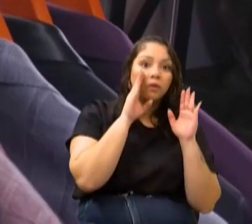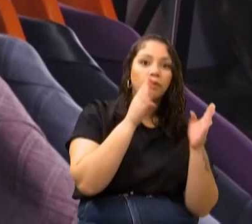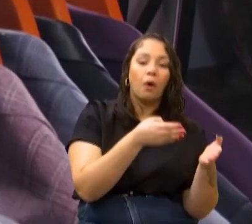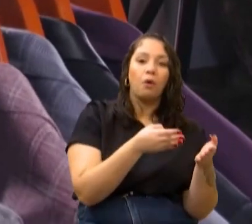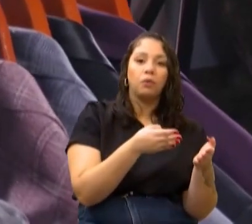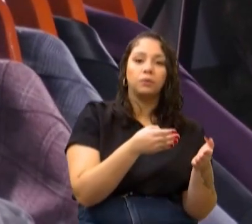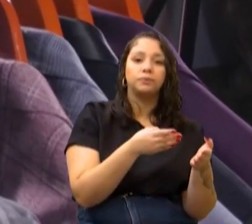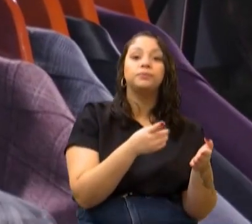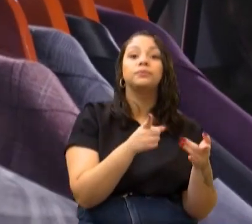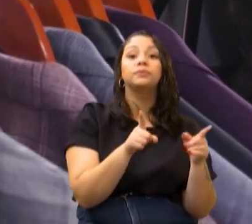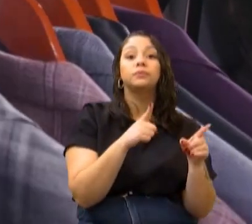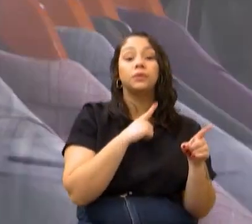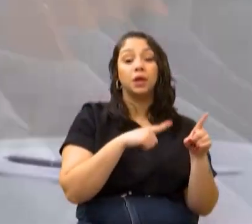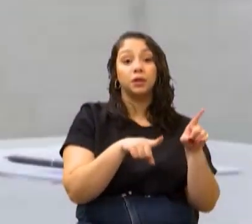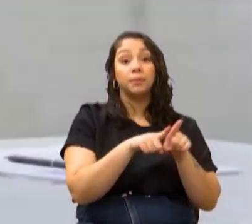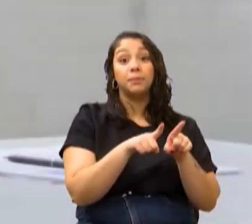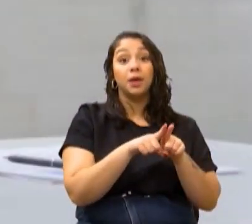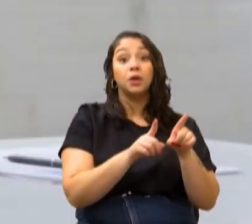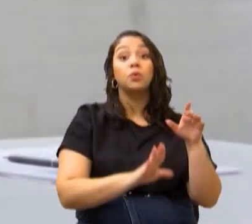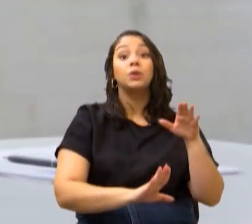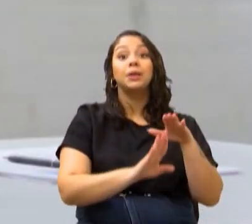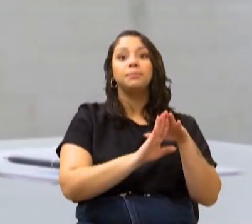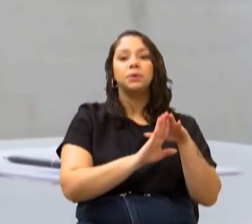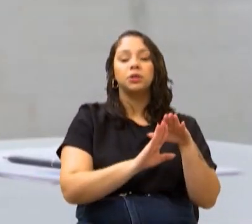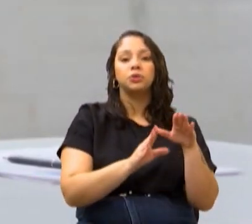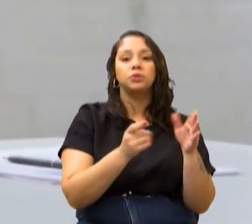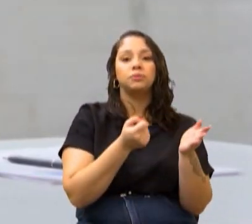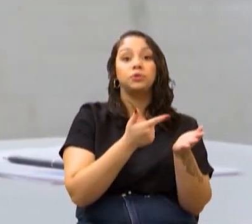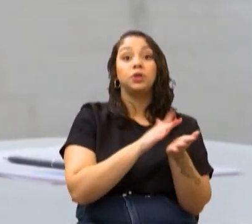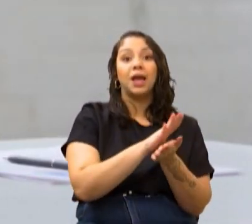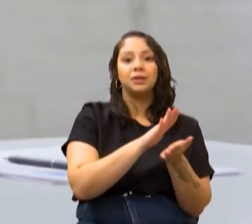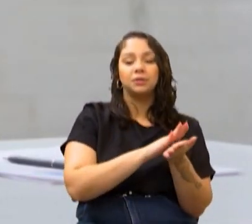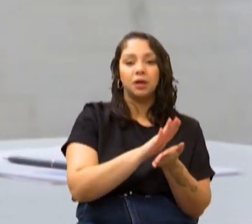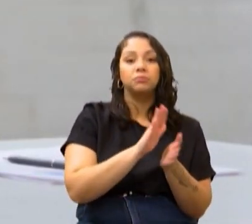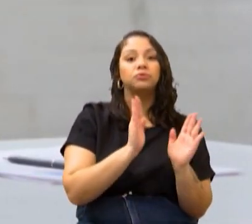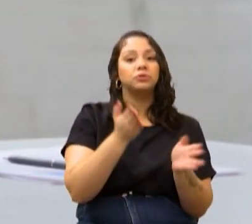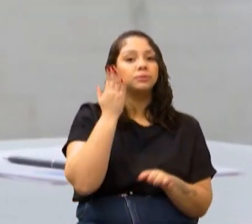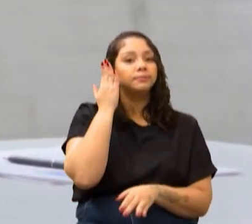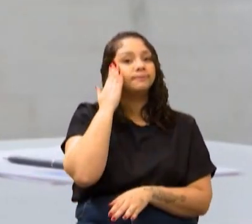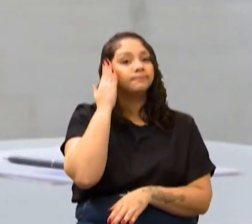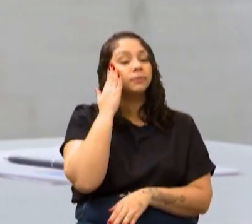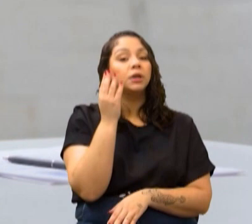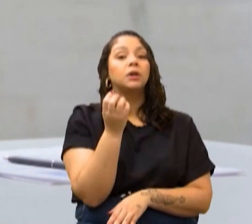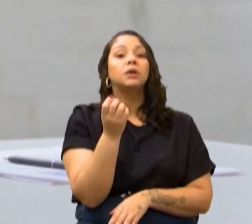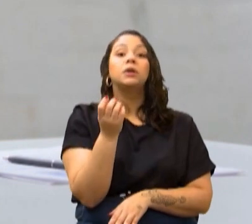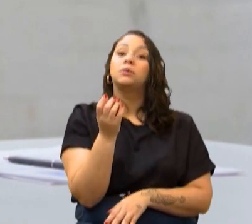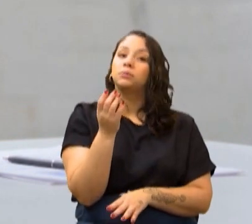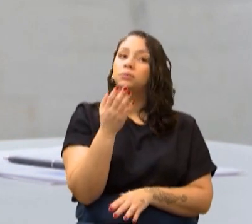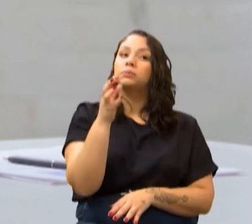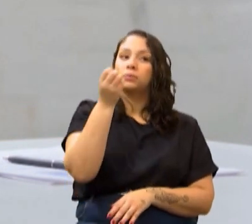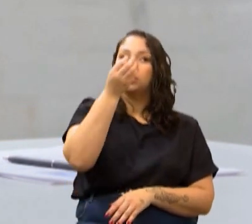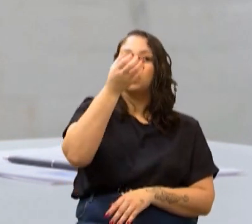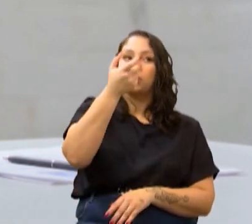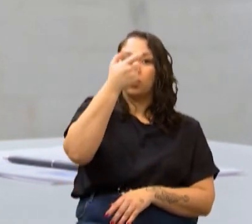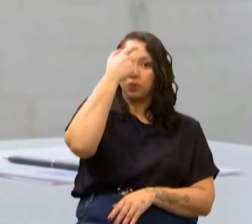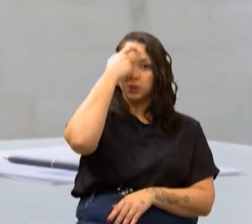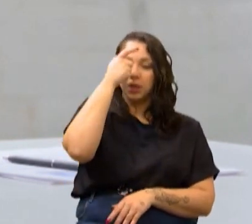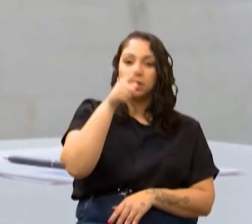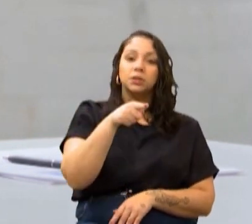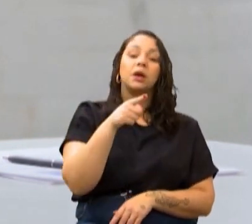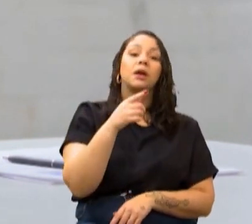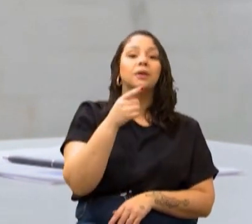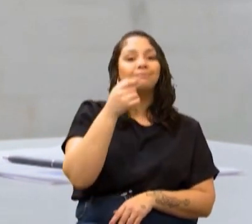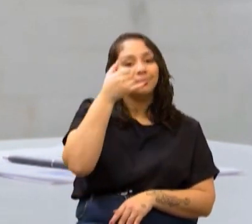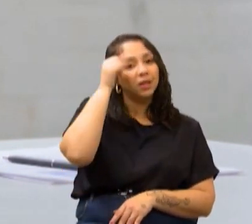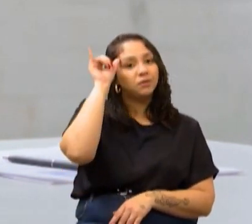você já tem um foco, existe o limite do que você pode gastar. E quando o jovem tem a educação financeira, normalmente